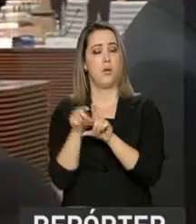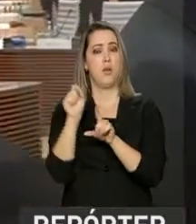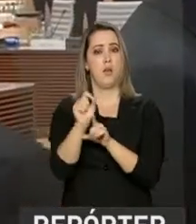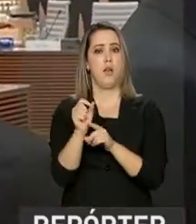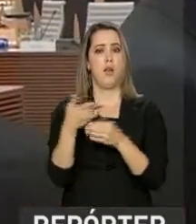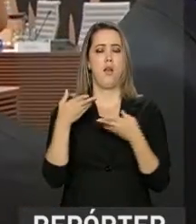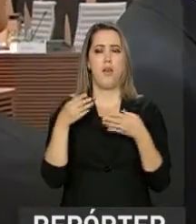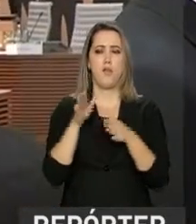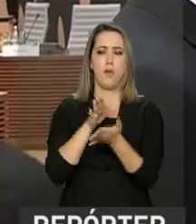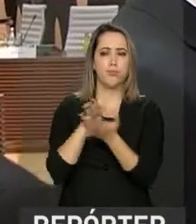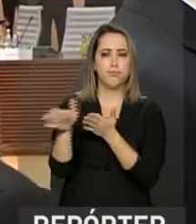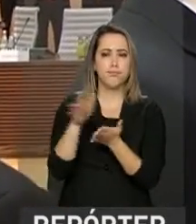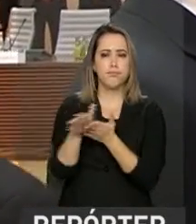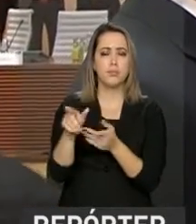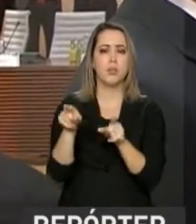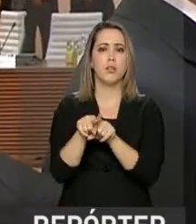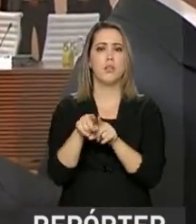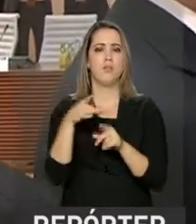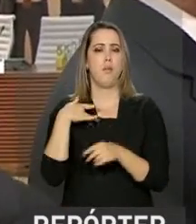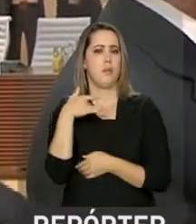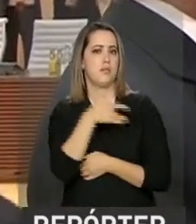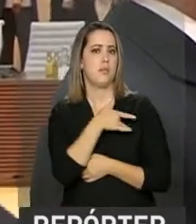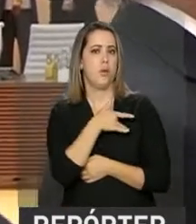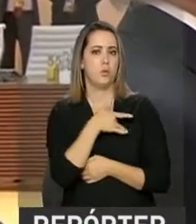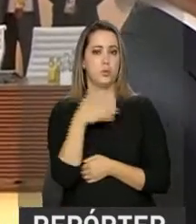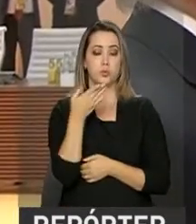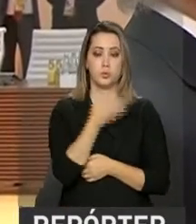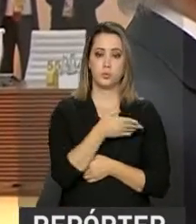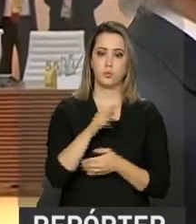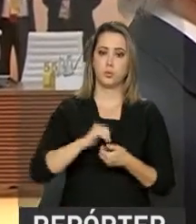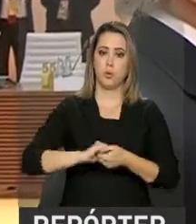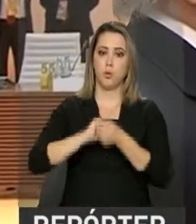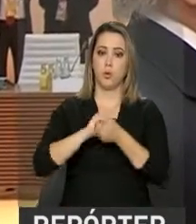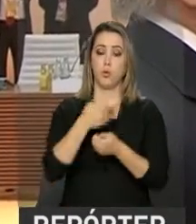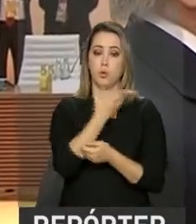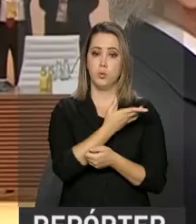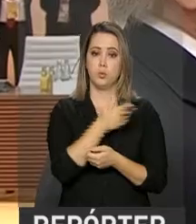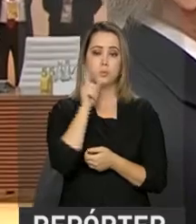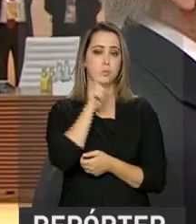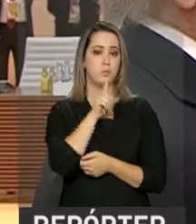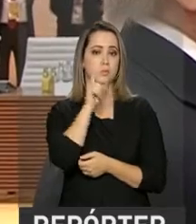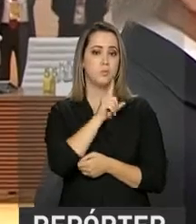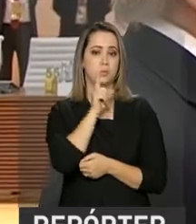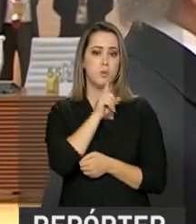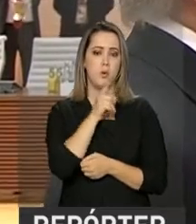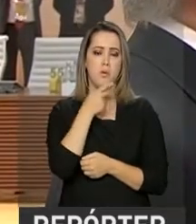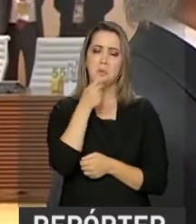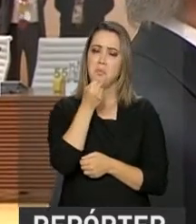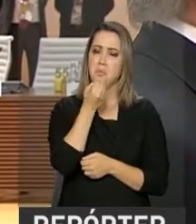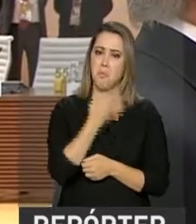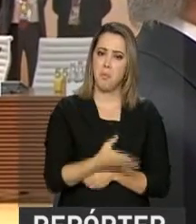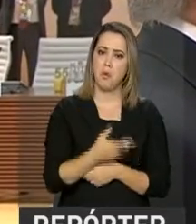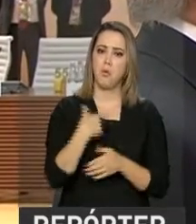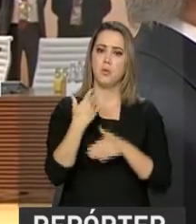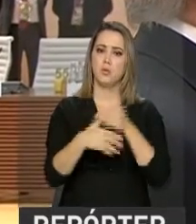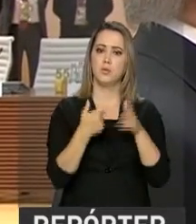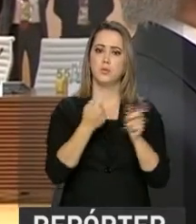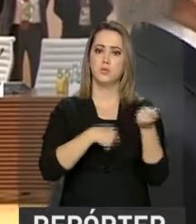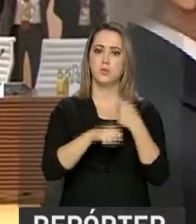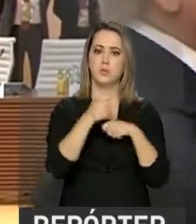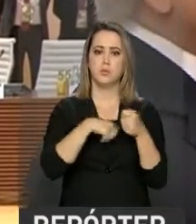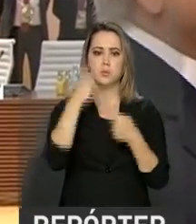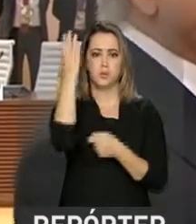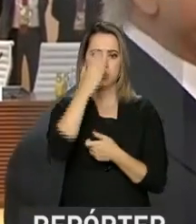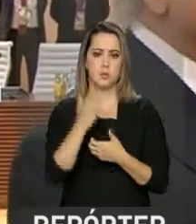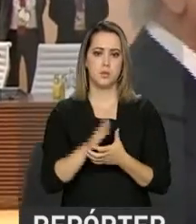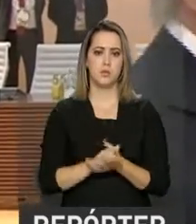No encontro, Michel Temer foi cumprimentado pelo presidente americano, Donald Trump, que elogiou o desempenho da economia